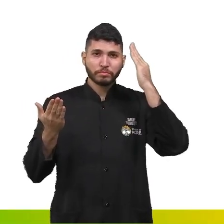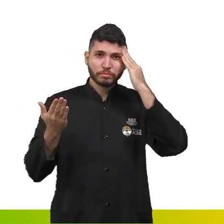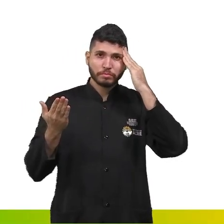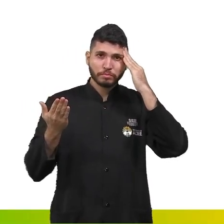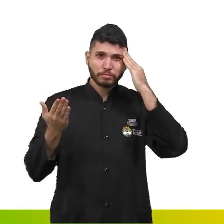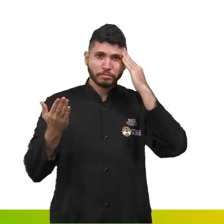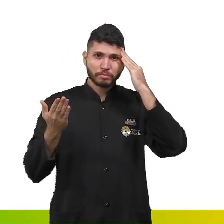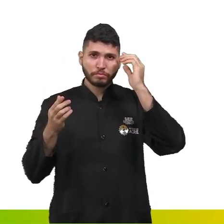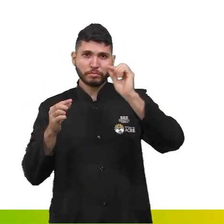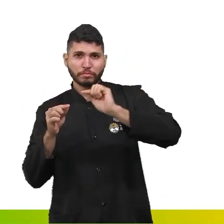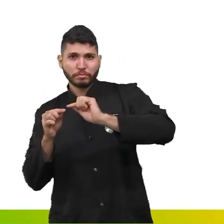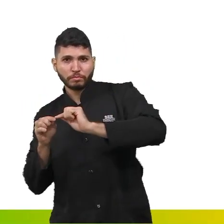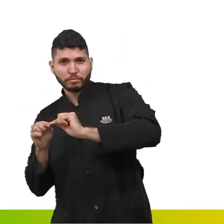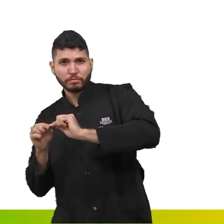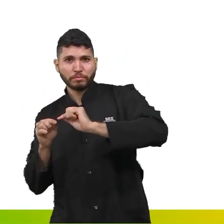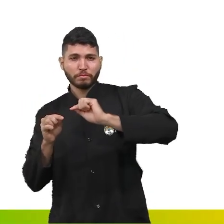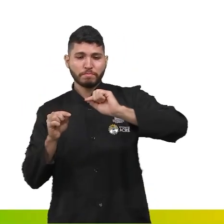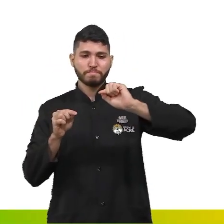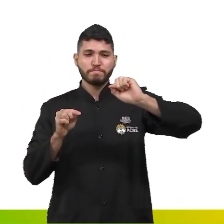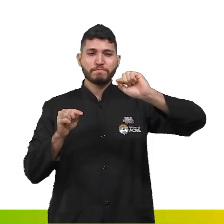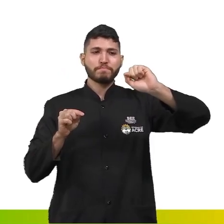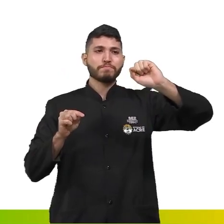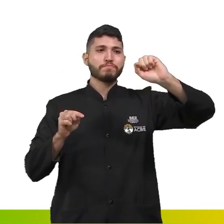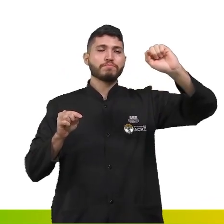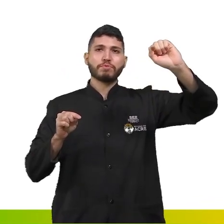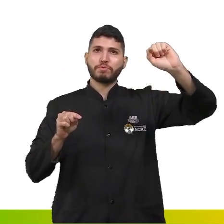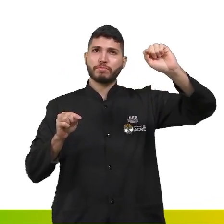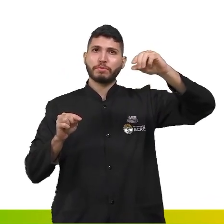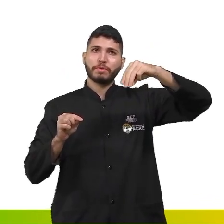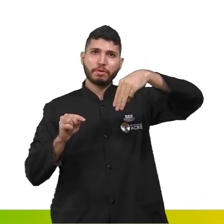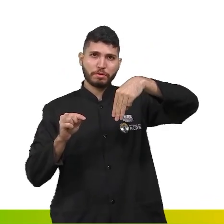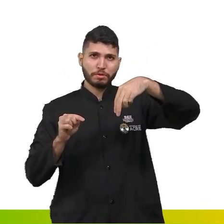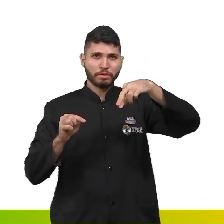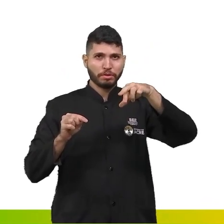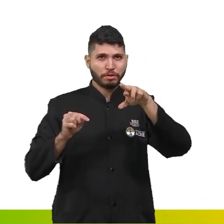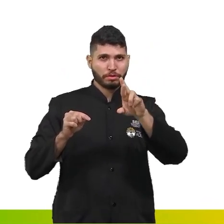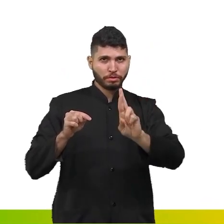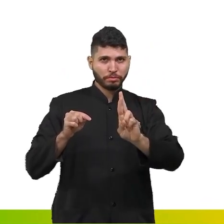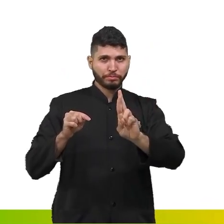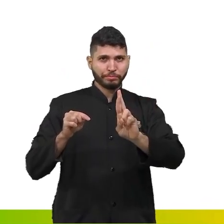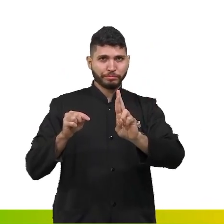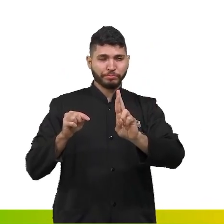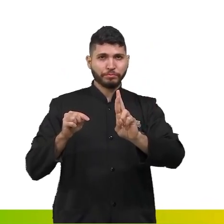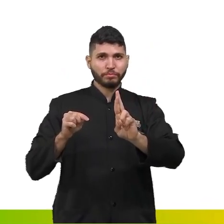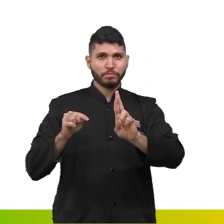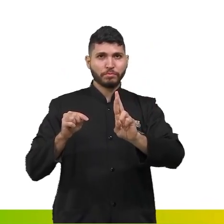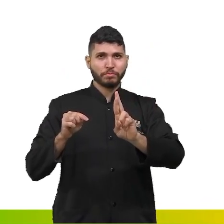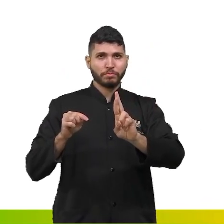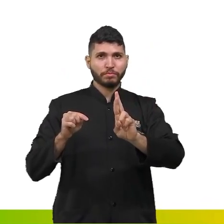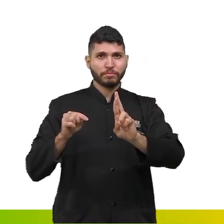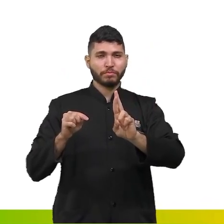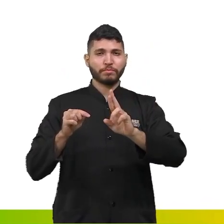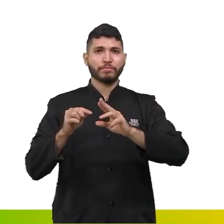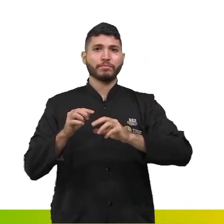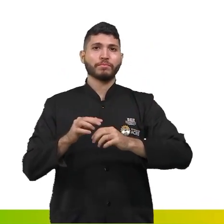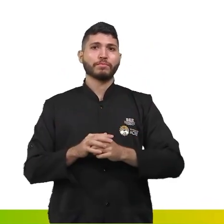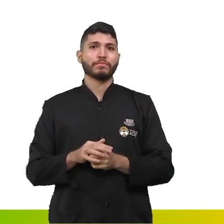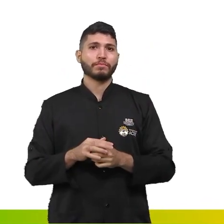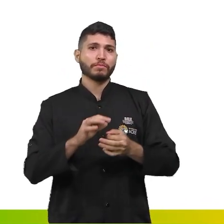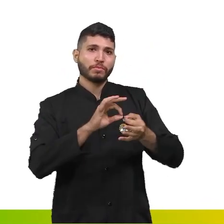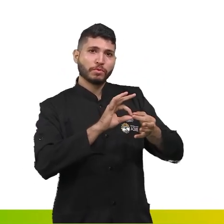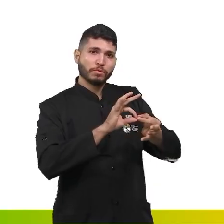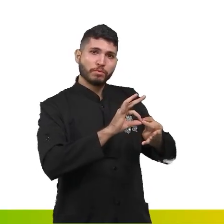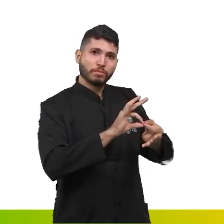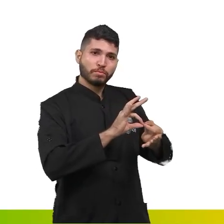diagonais MR, que seria essa diagonal aqui, e a diagonal